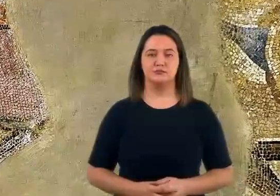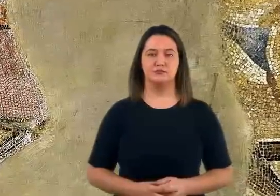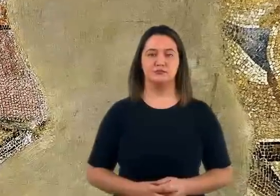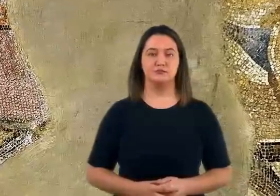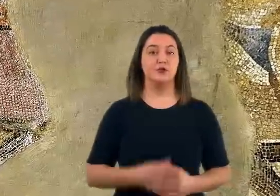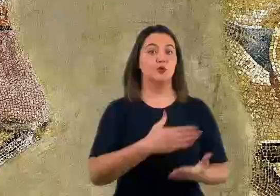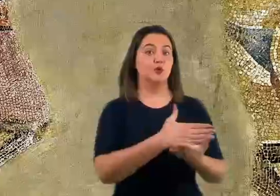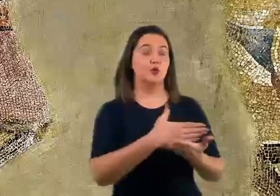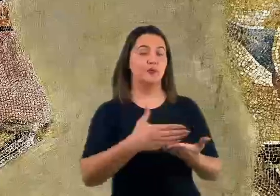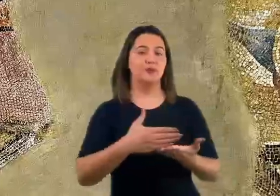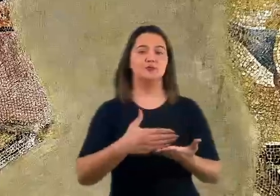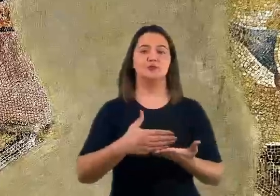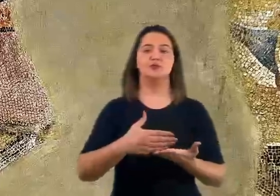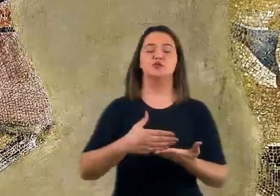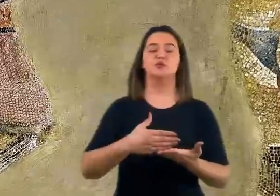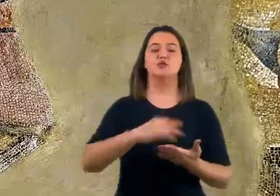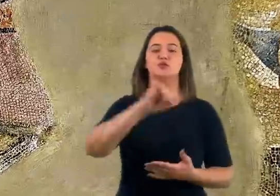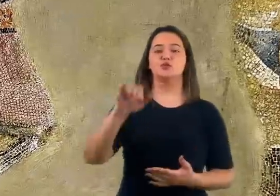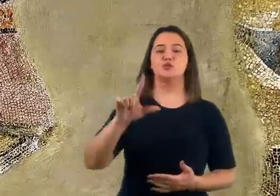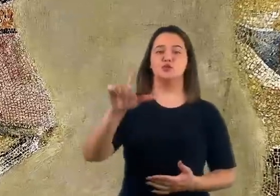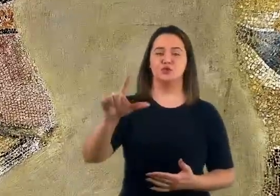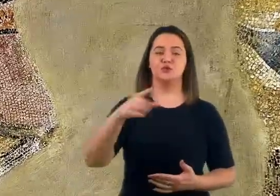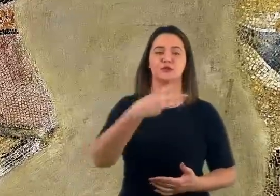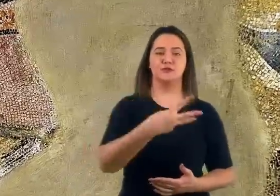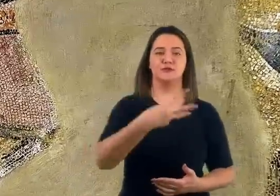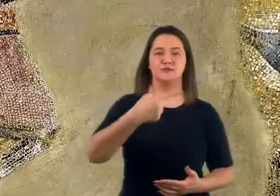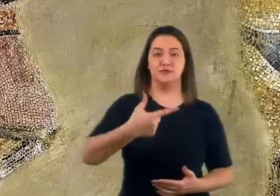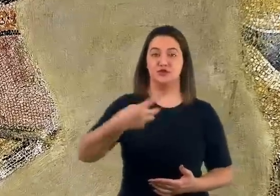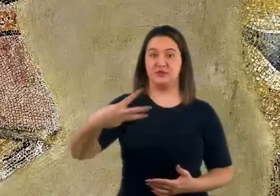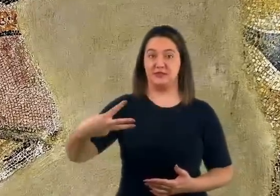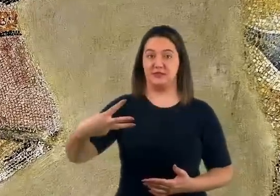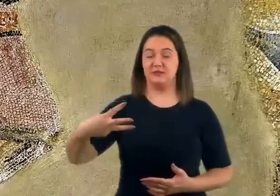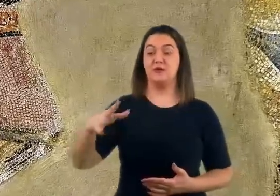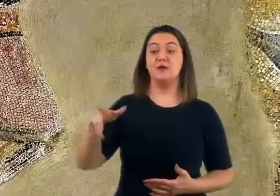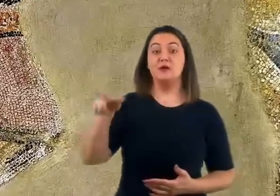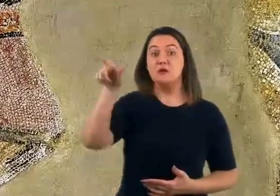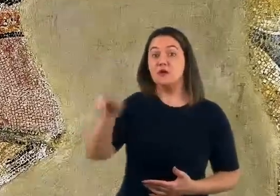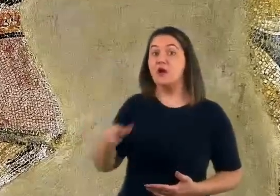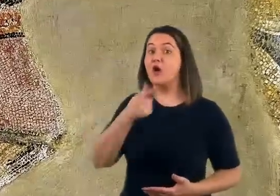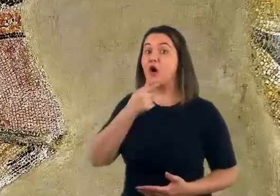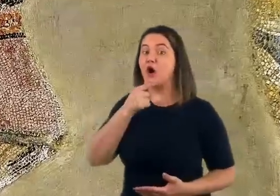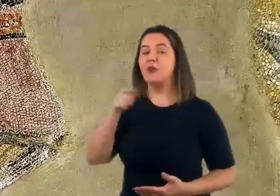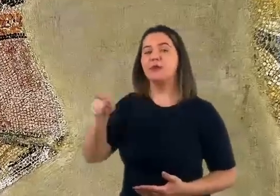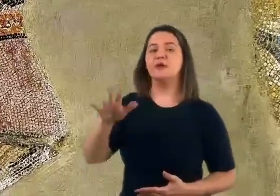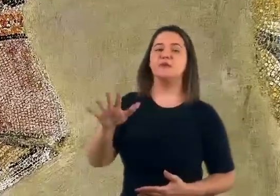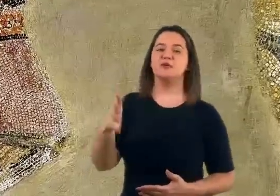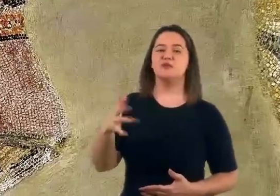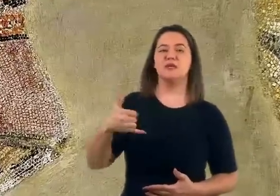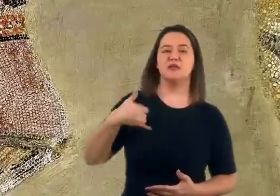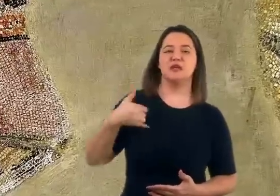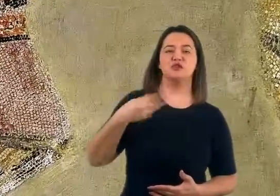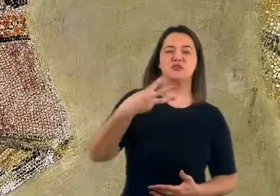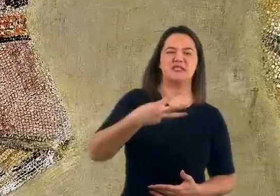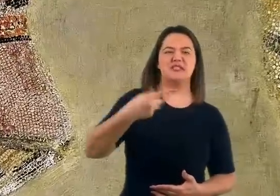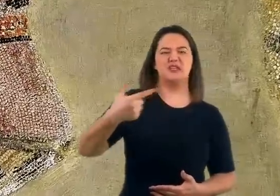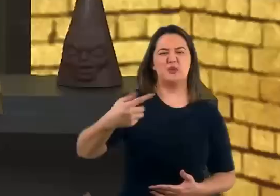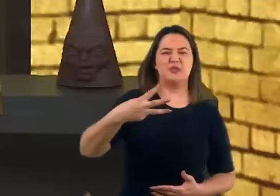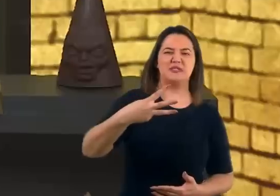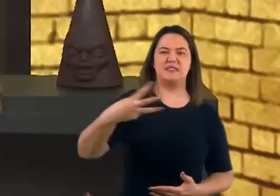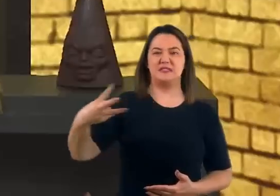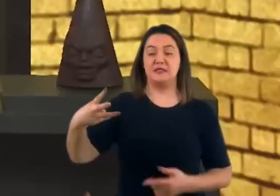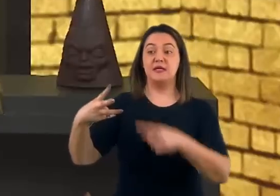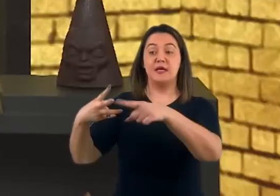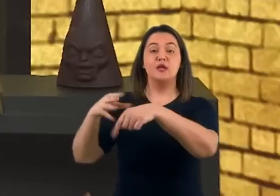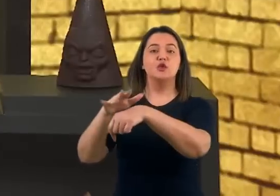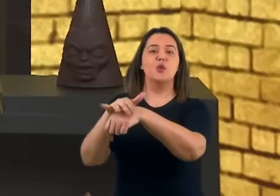No início de junho de 323 a.C., aos 32 para 33 anos, após uma doença muito curta,